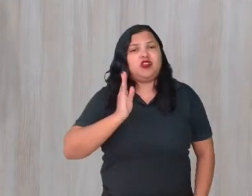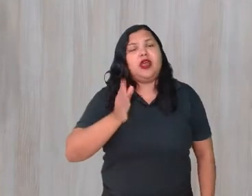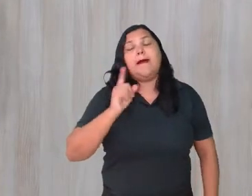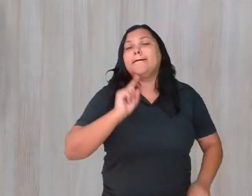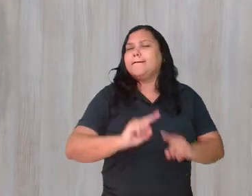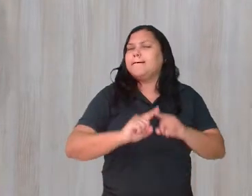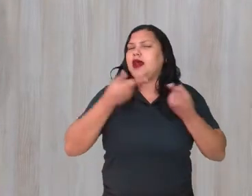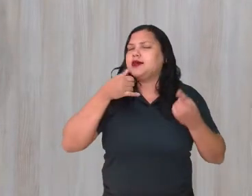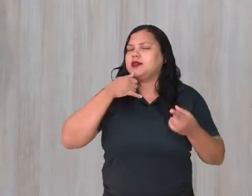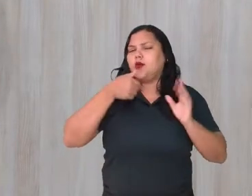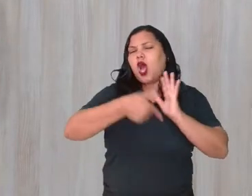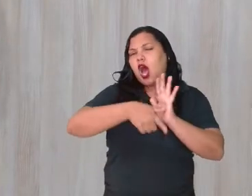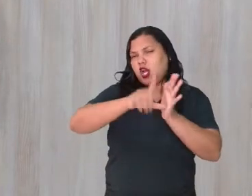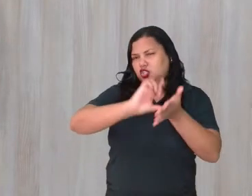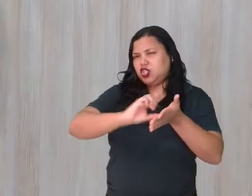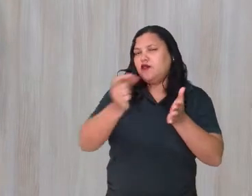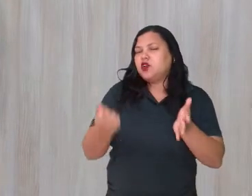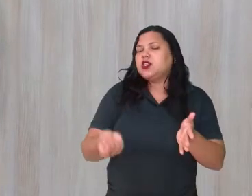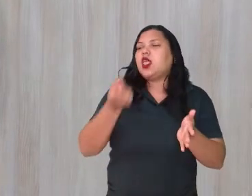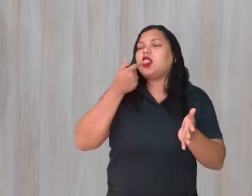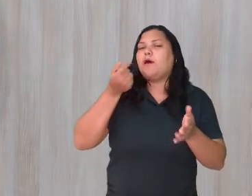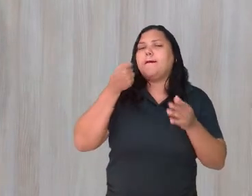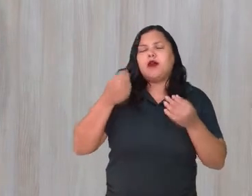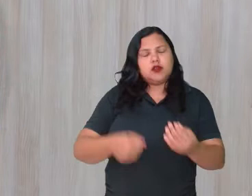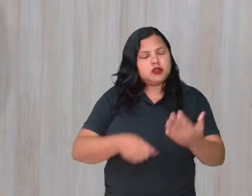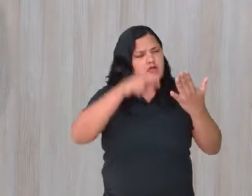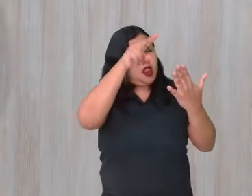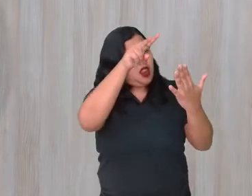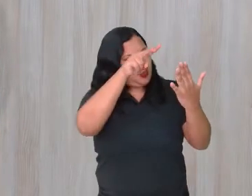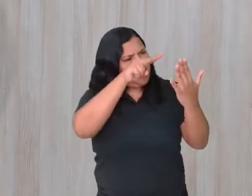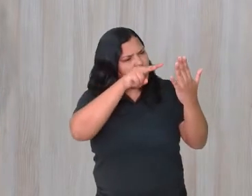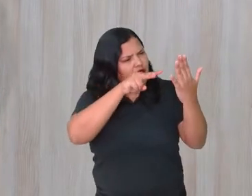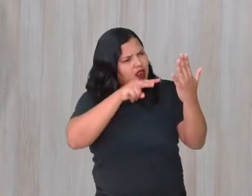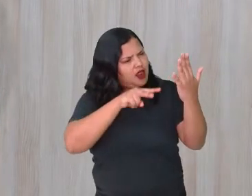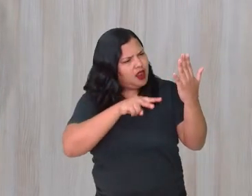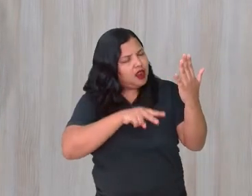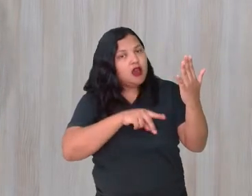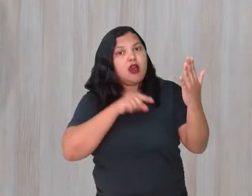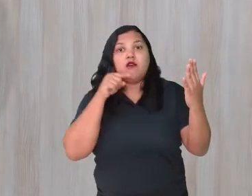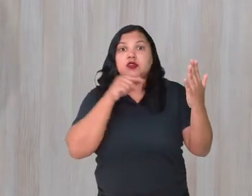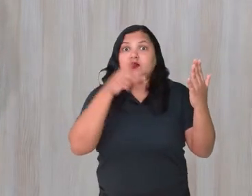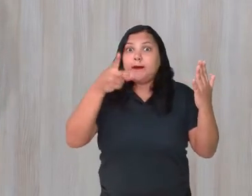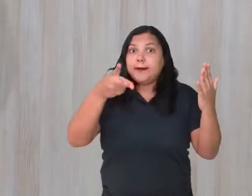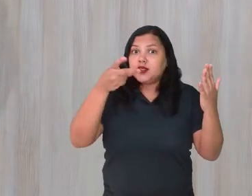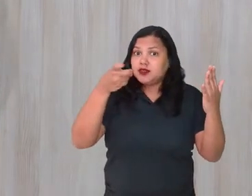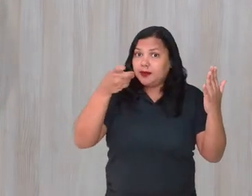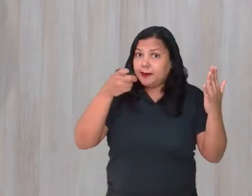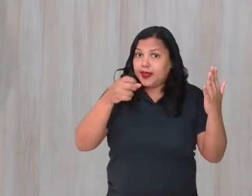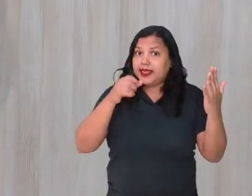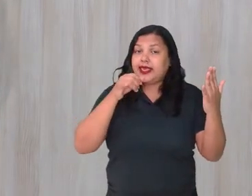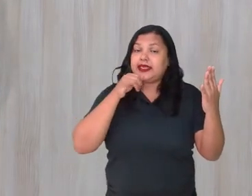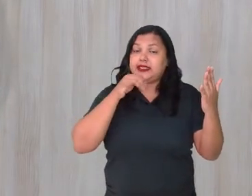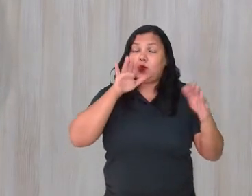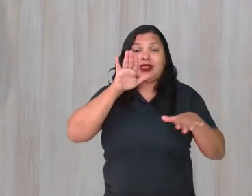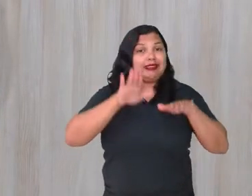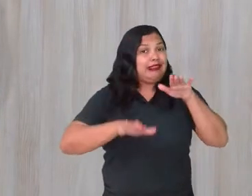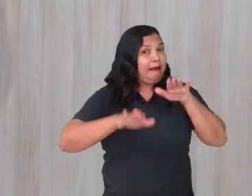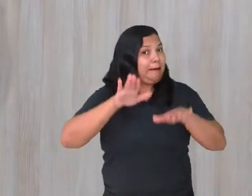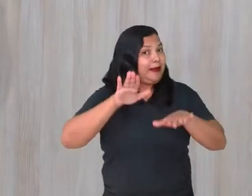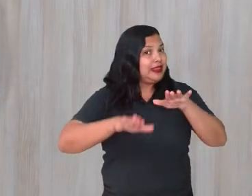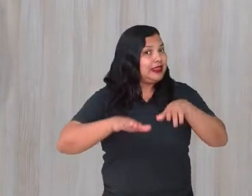exemplo, antes de tomar aquele remédio, for ler as instruções daquele remédio, você vai ver, por exemplo, de que dependendo